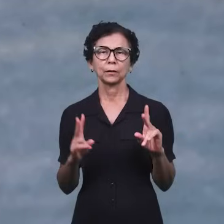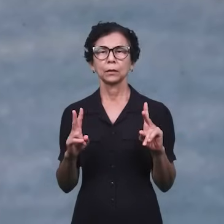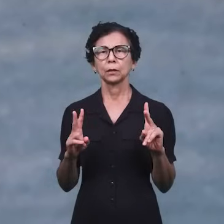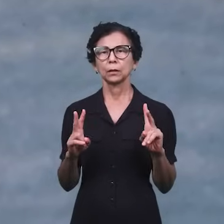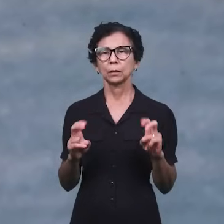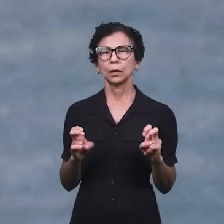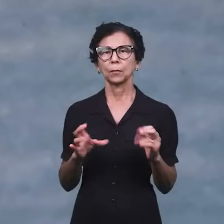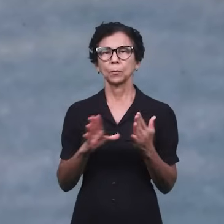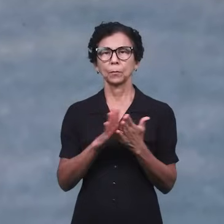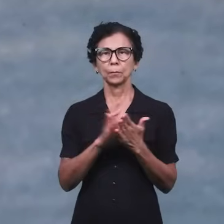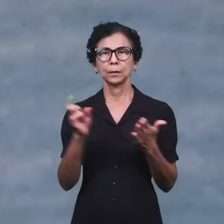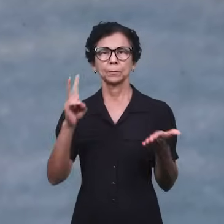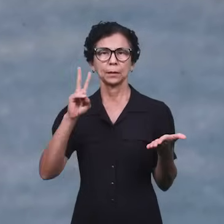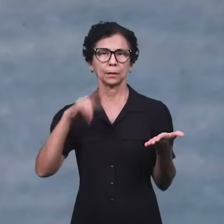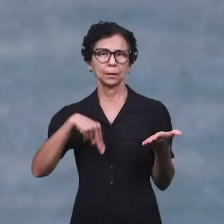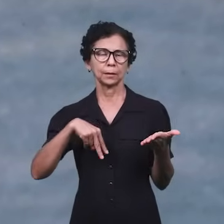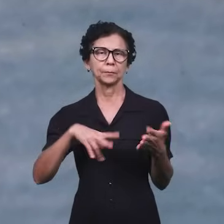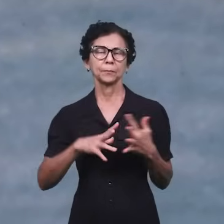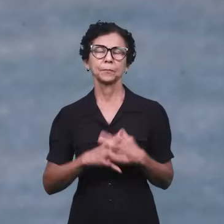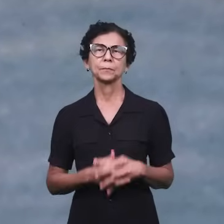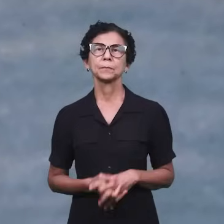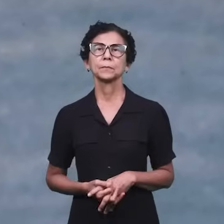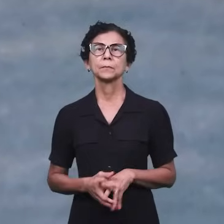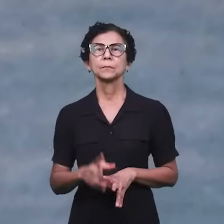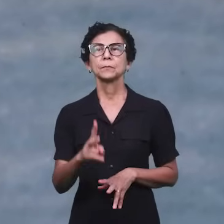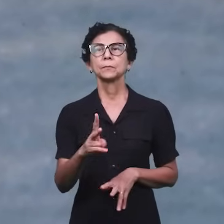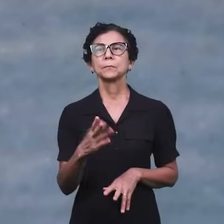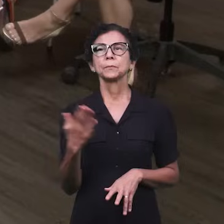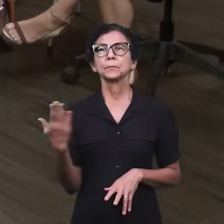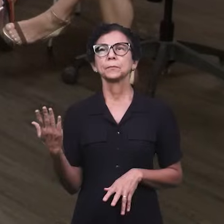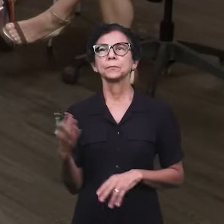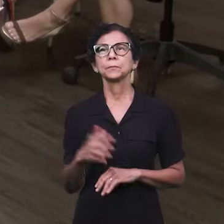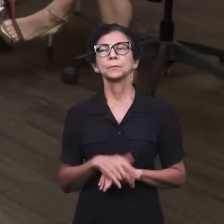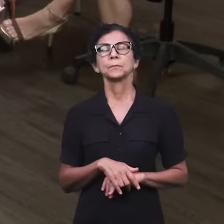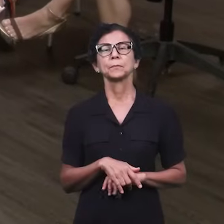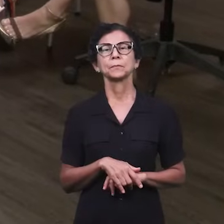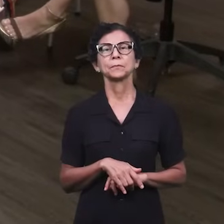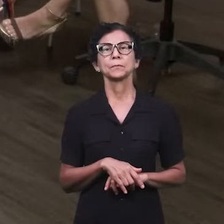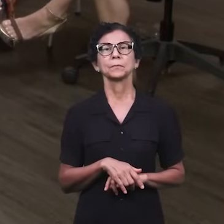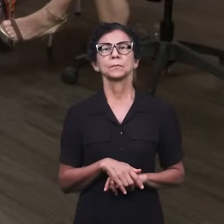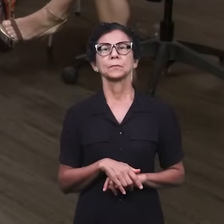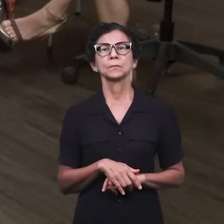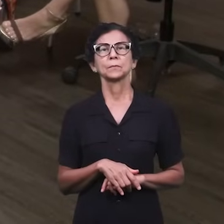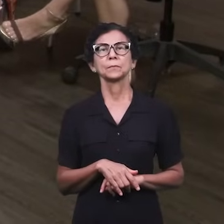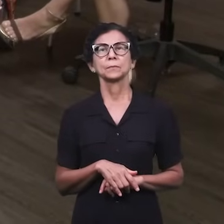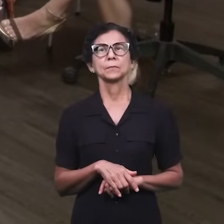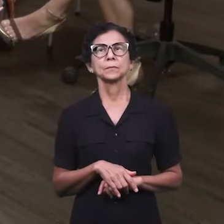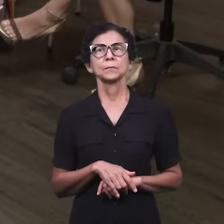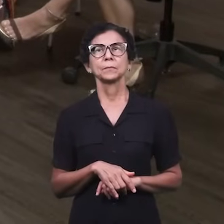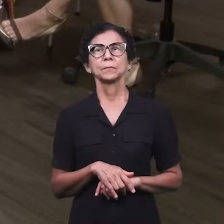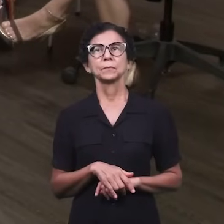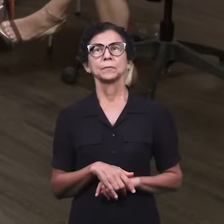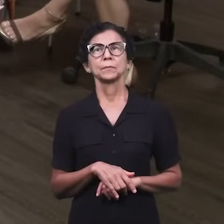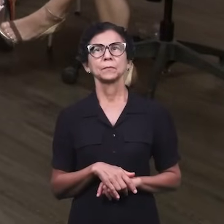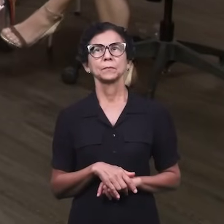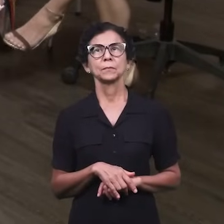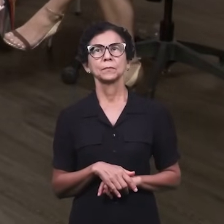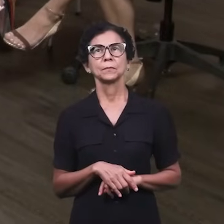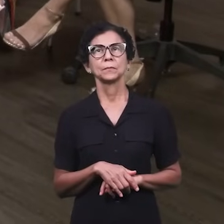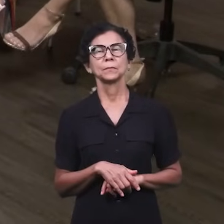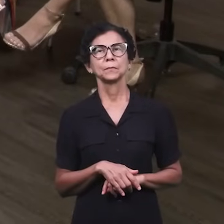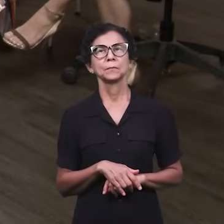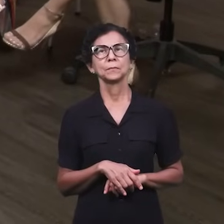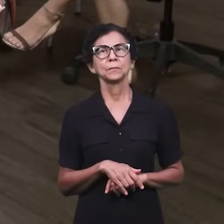esse tema da da leitura da palavra vamos continuar então com jovens aqui no estúdio Raísa Vamos lá eh pastor antes